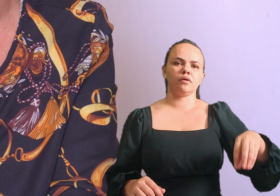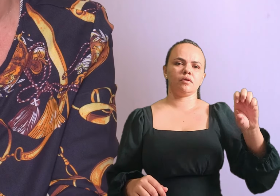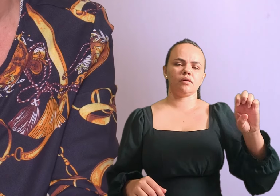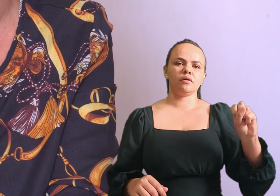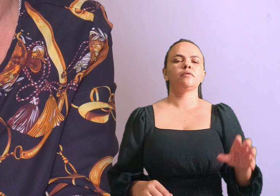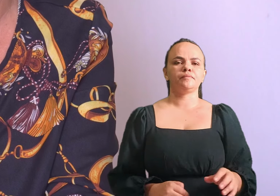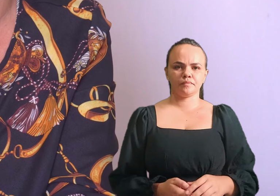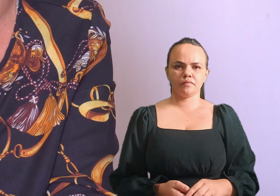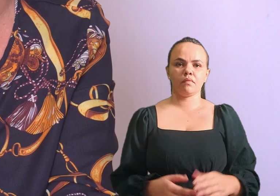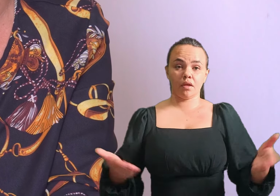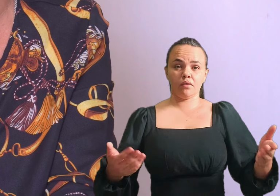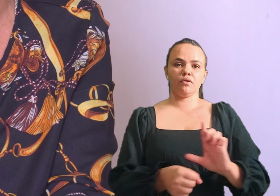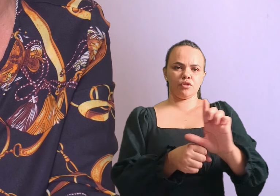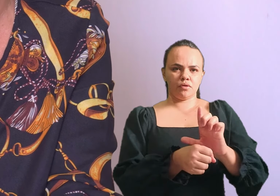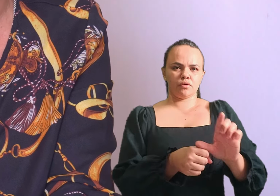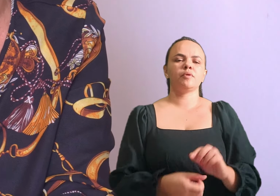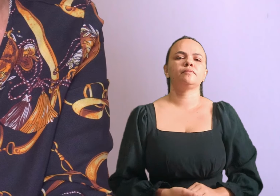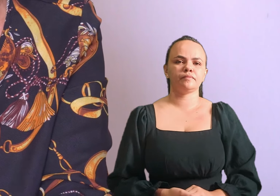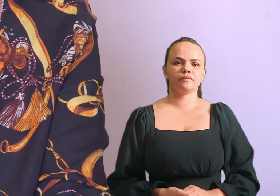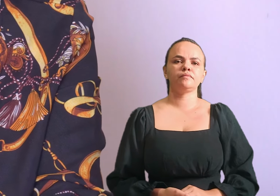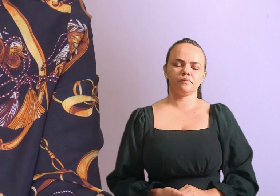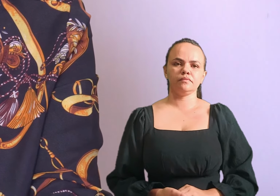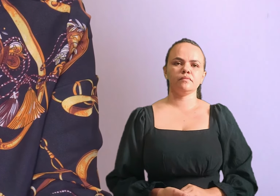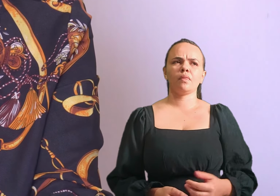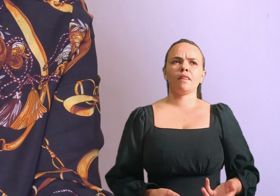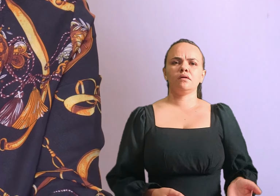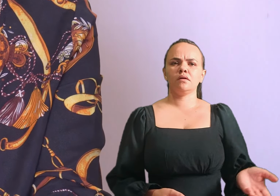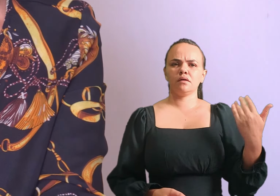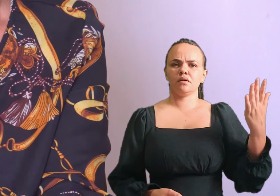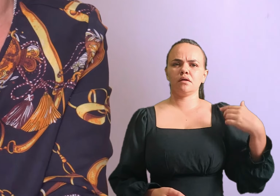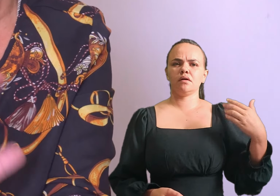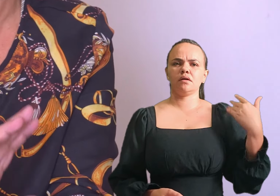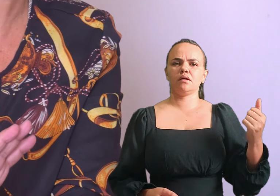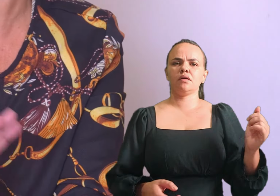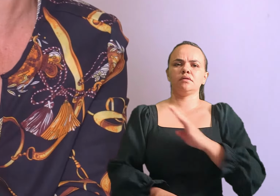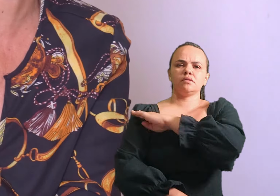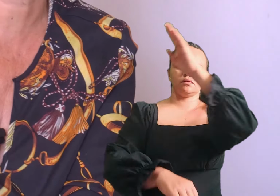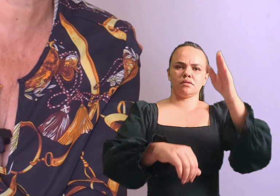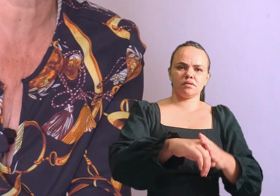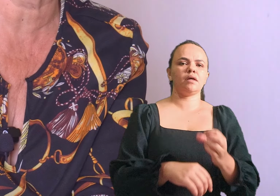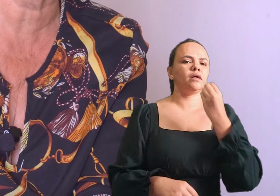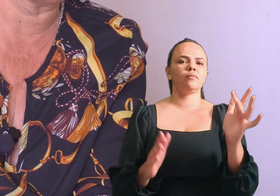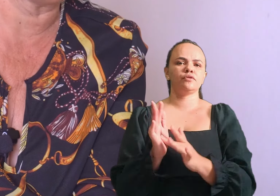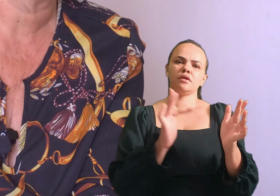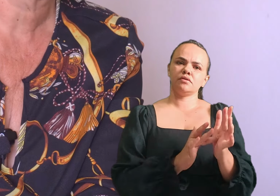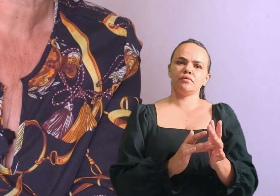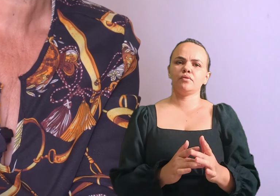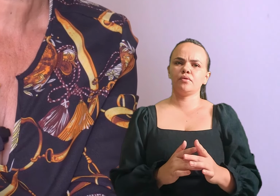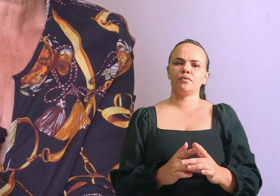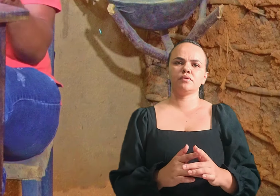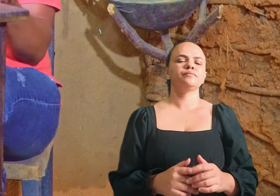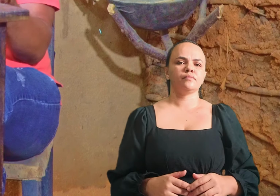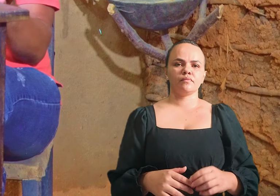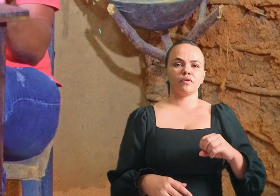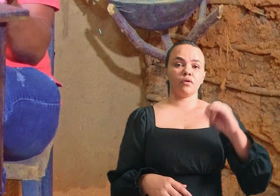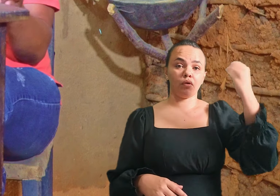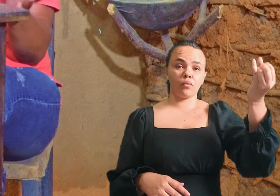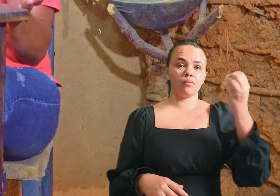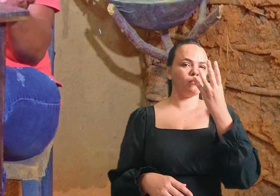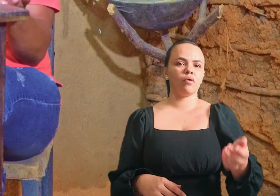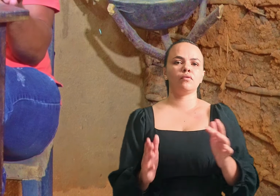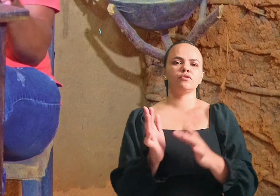hoje a gente chama de Luiz Gomes que é a antiga Serra do Bom Jesus ou bom da Serra